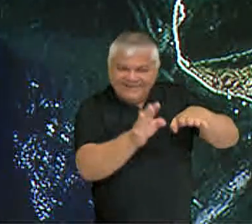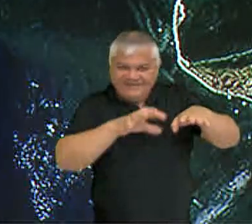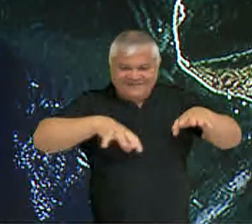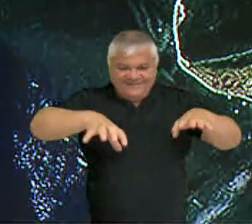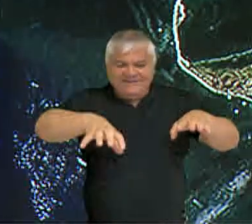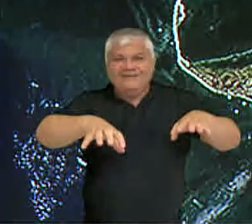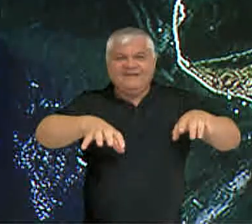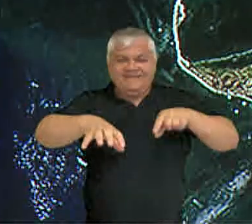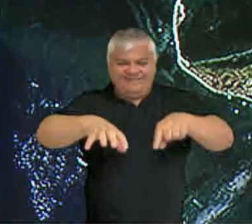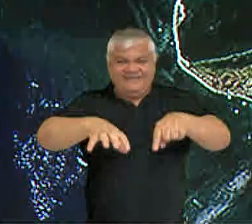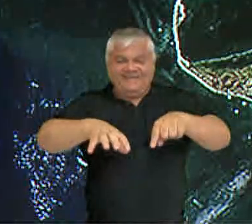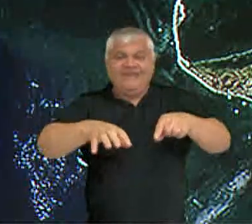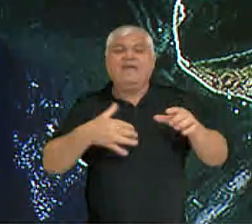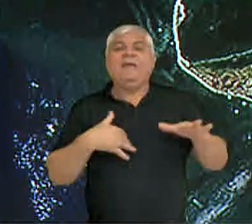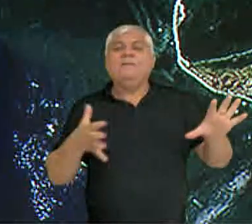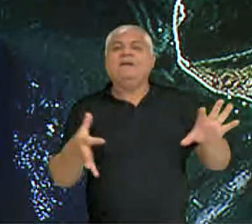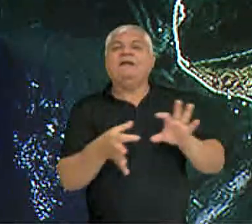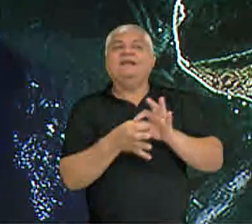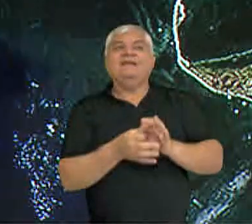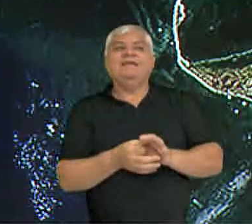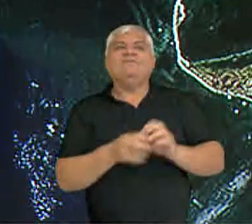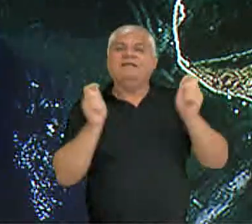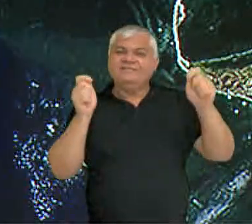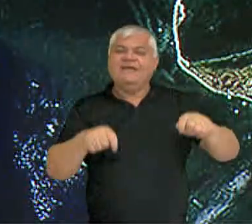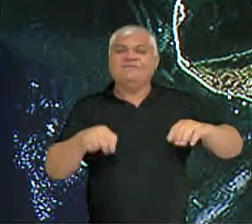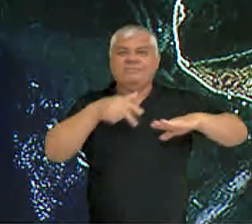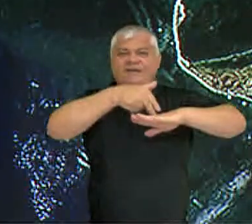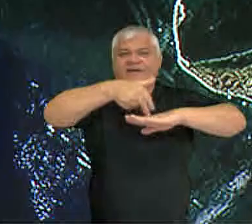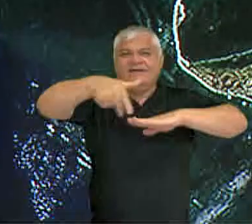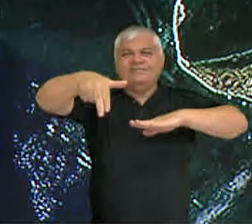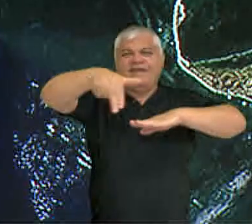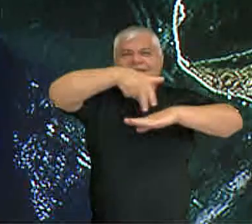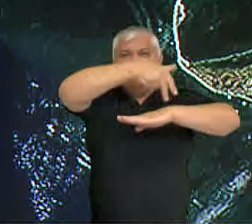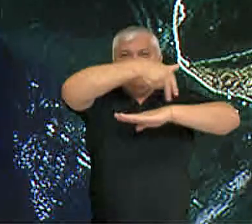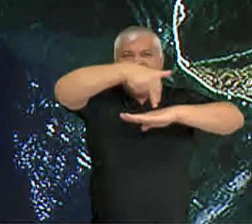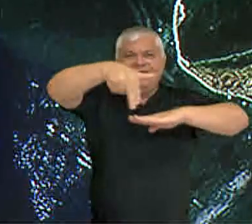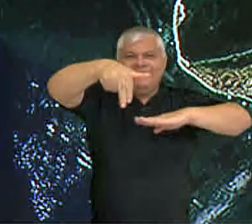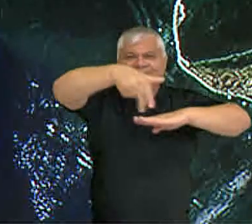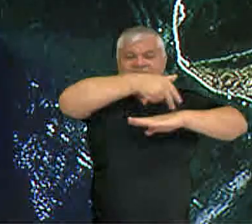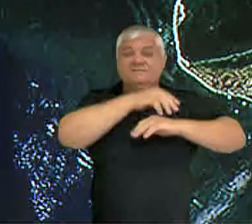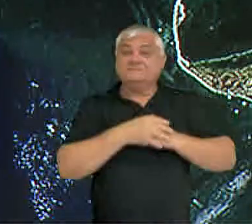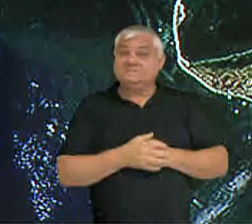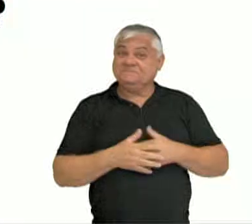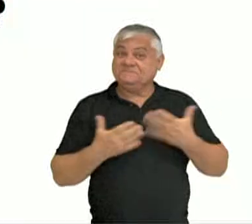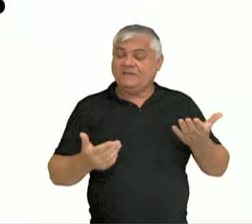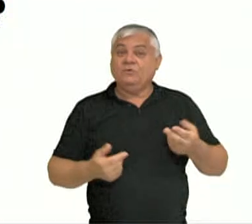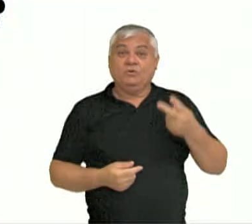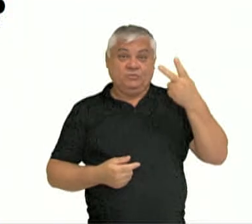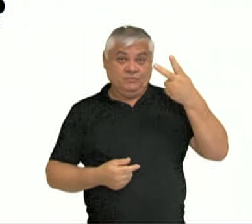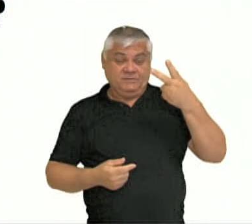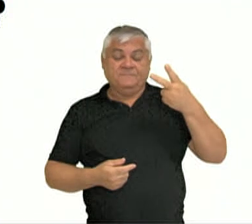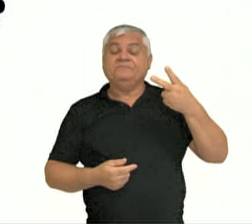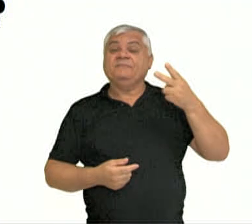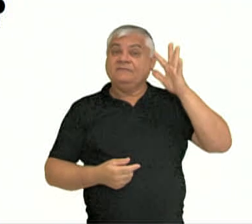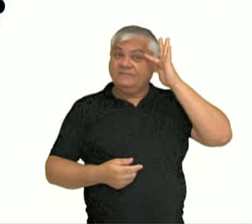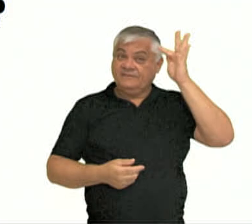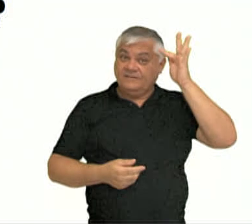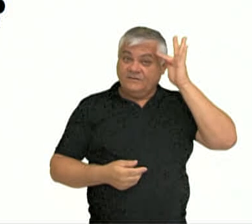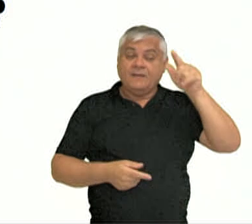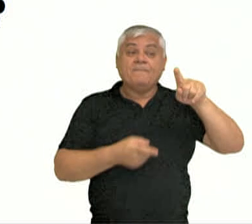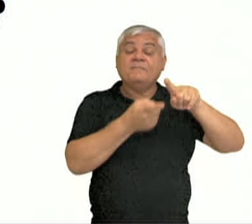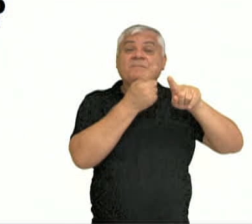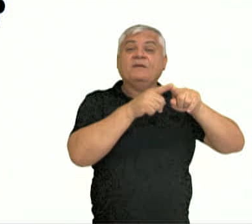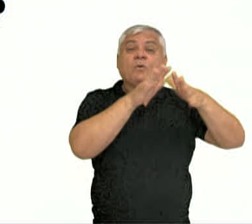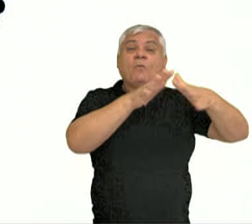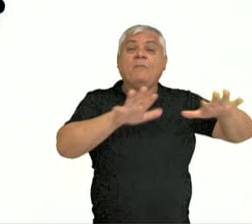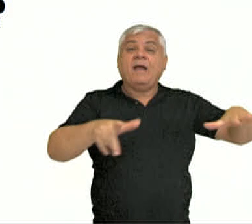continentes, seria possível de andar por cima deles, por causa do nível mais baixo. Então são duas teorias. A primeira, que o mar